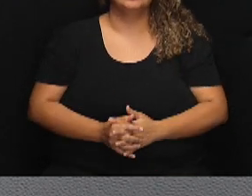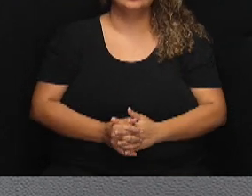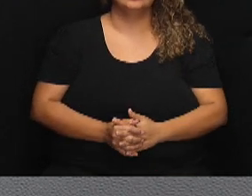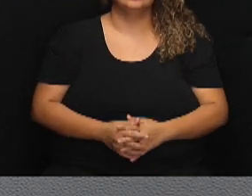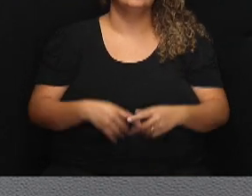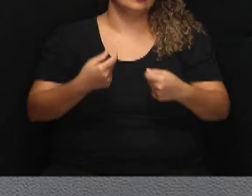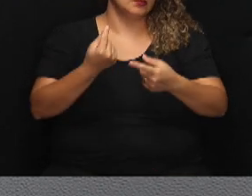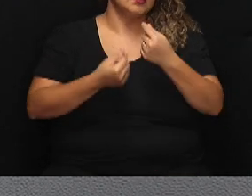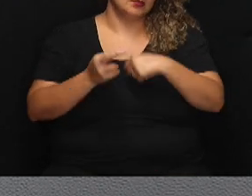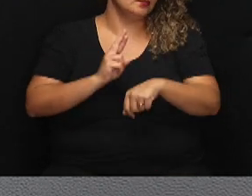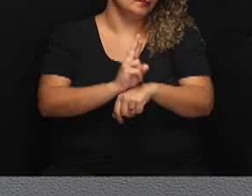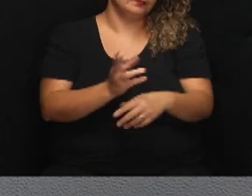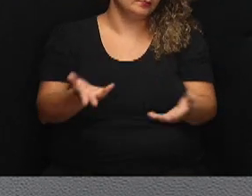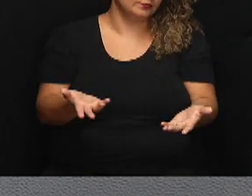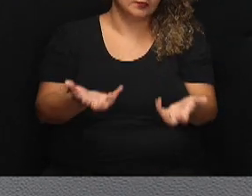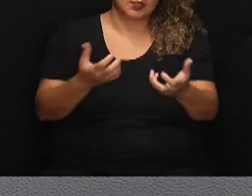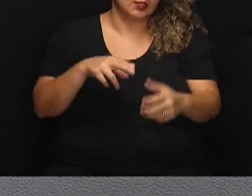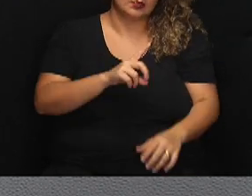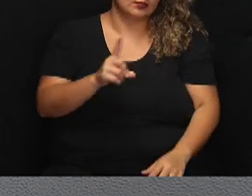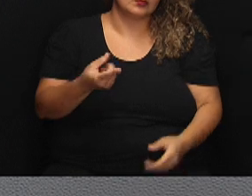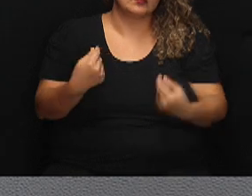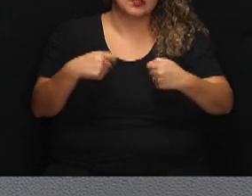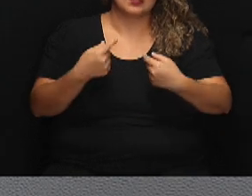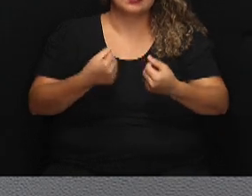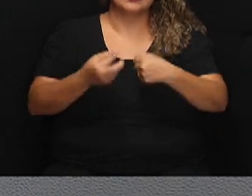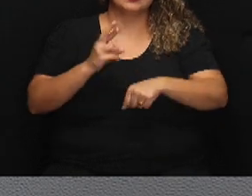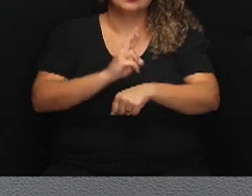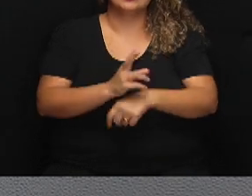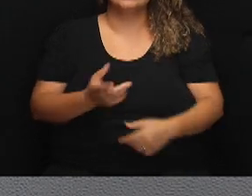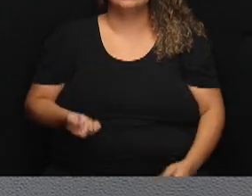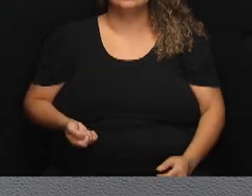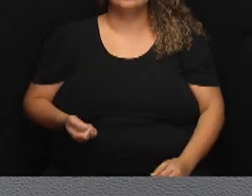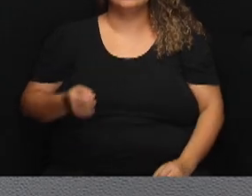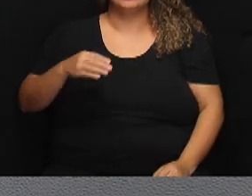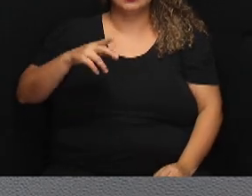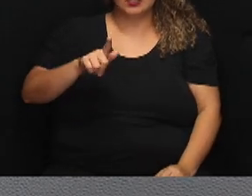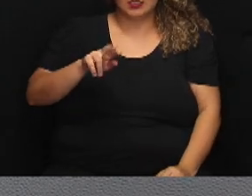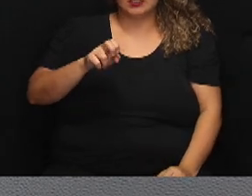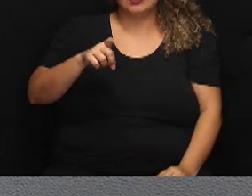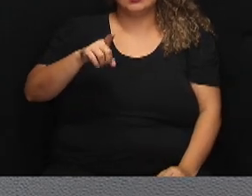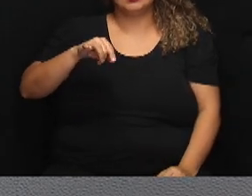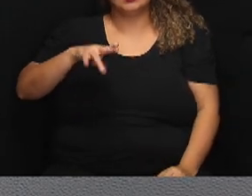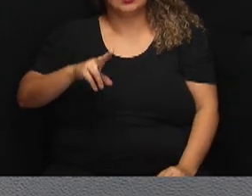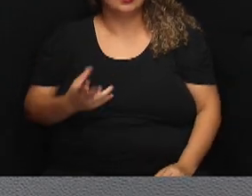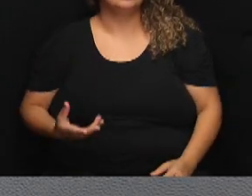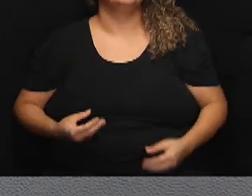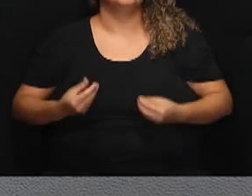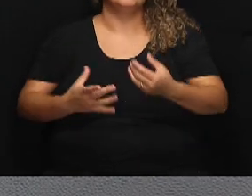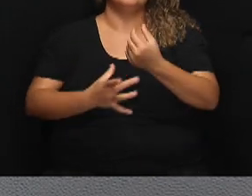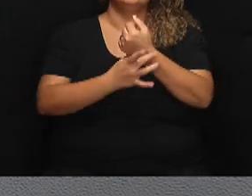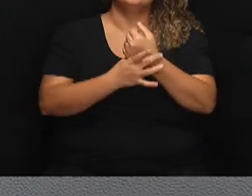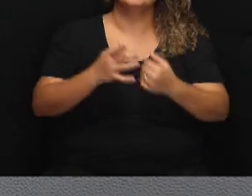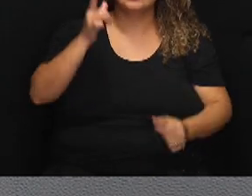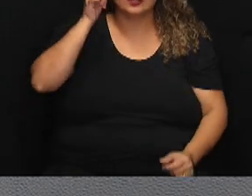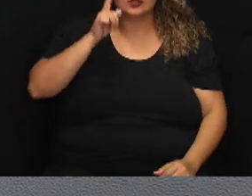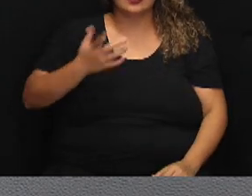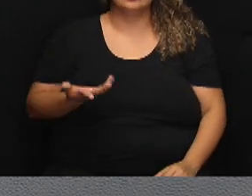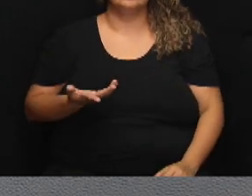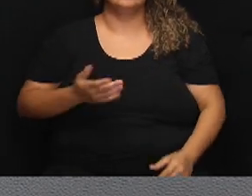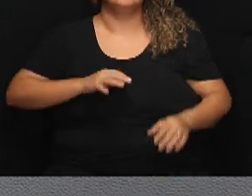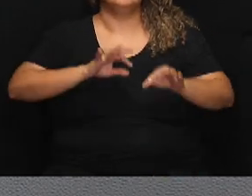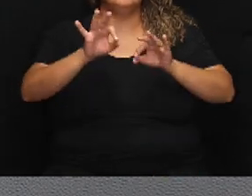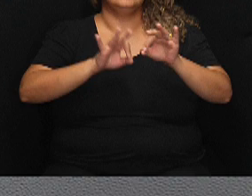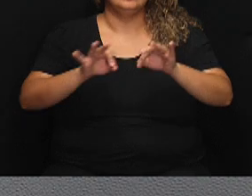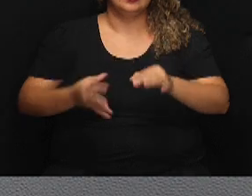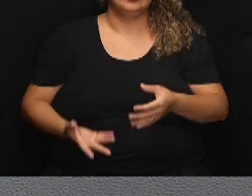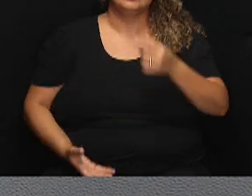de recurso, querendo ou não, ele precisa de recurso para gradil, para que consiga oferecer segurança, para que consiga ali organizar,